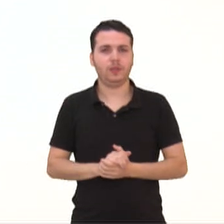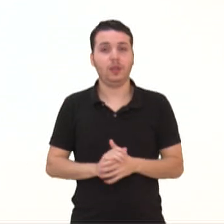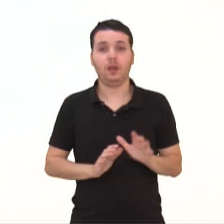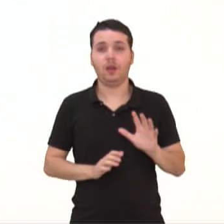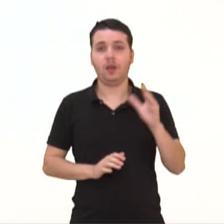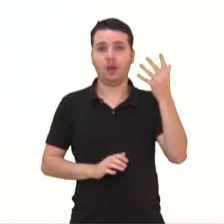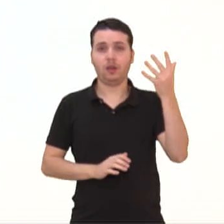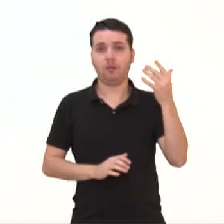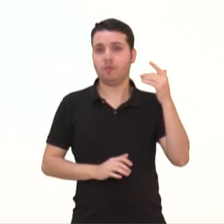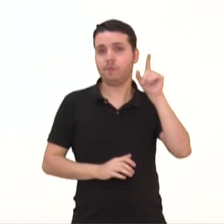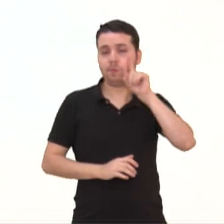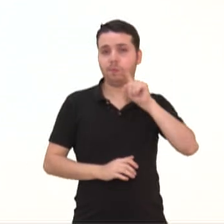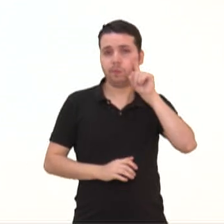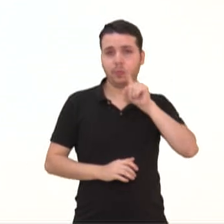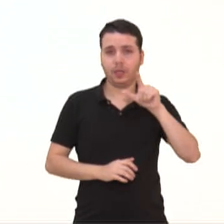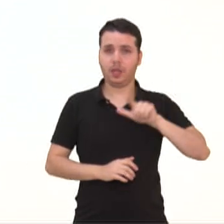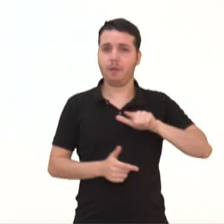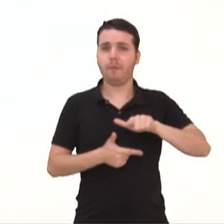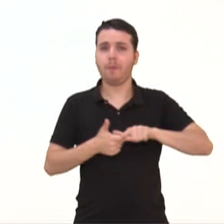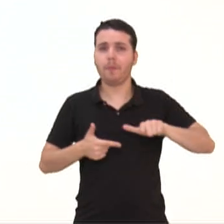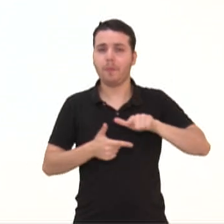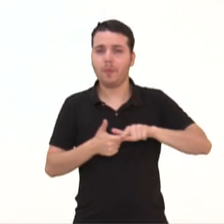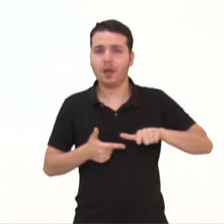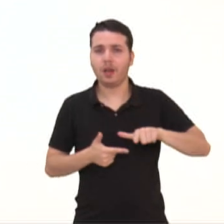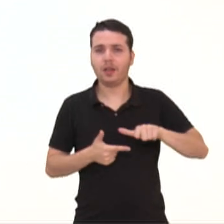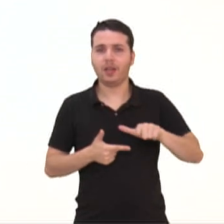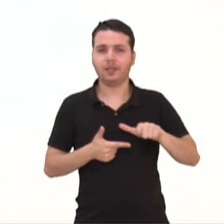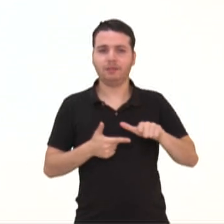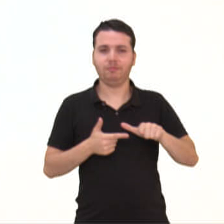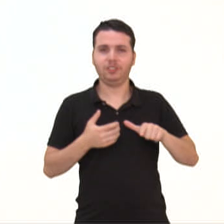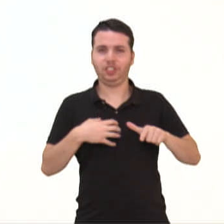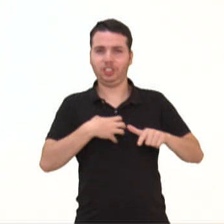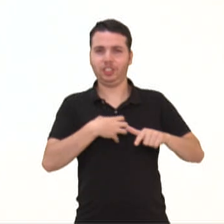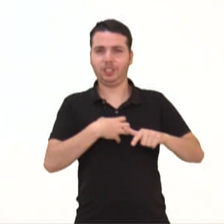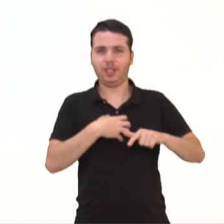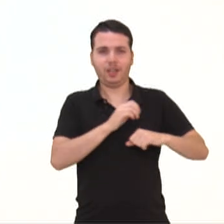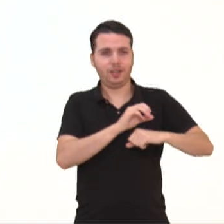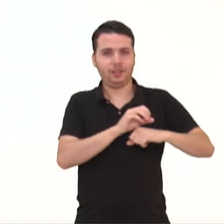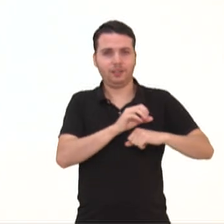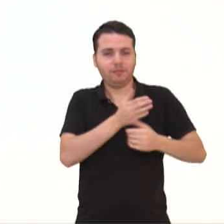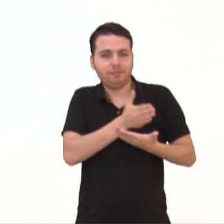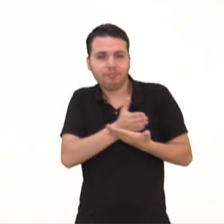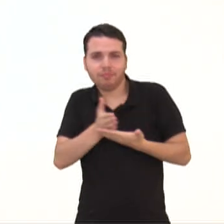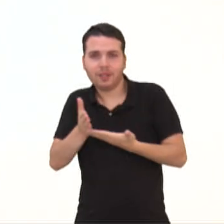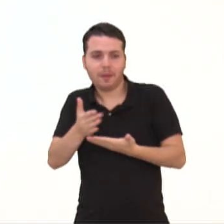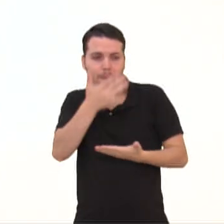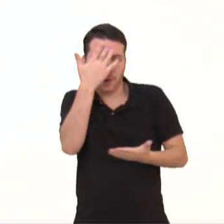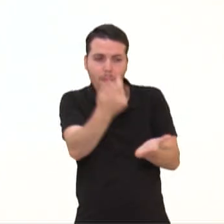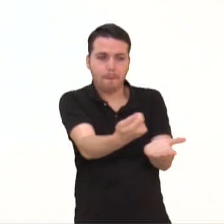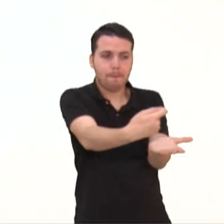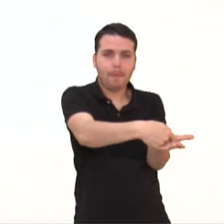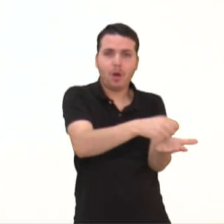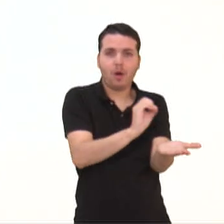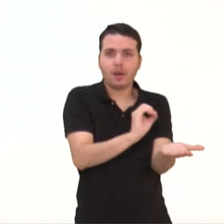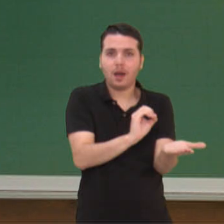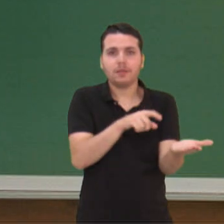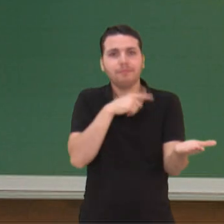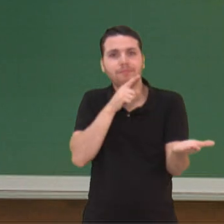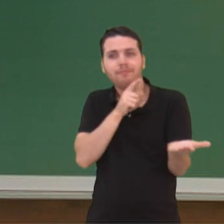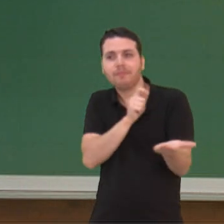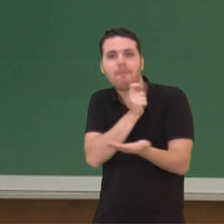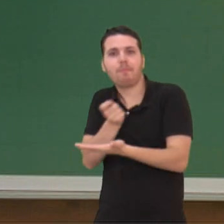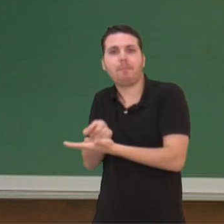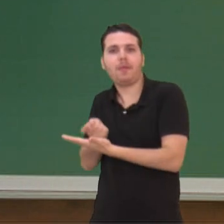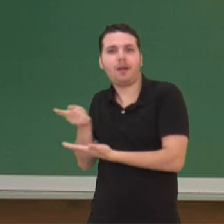que os Estados Unidos, então, teve um problema ali no financiamento, que não houve o pagamento dessas dívidas, acabou afetando